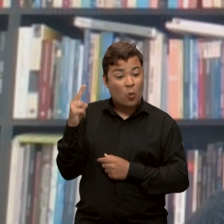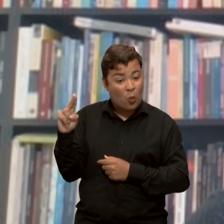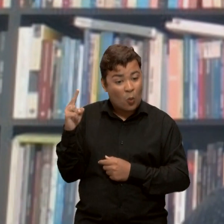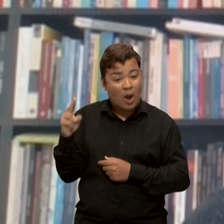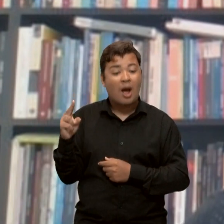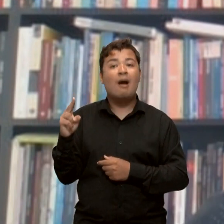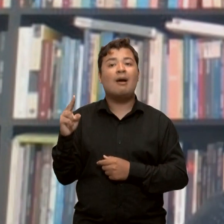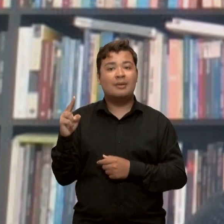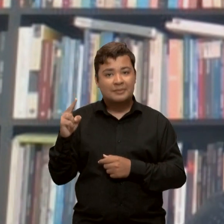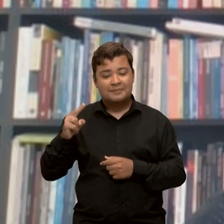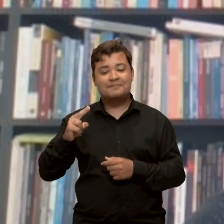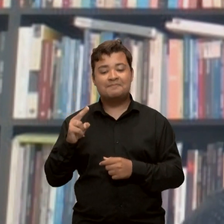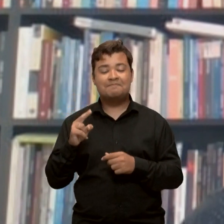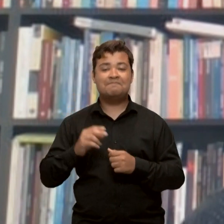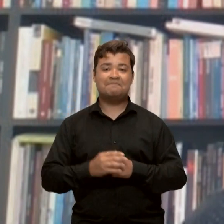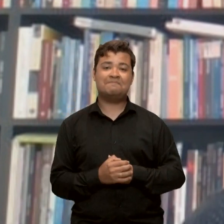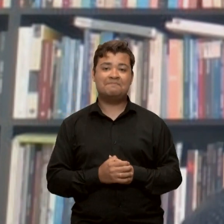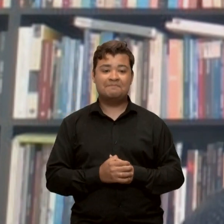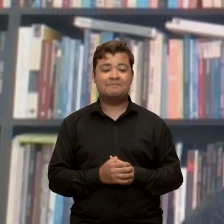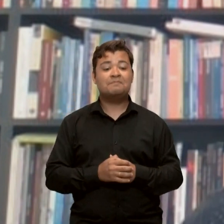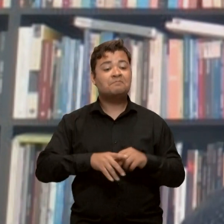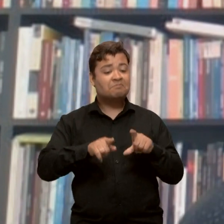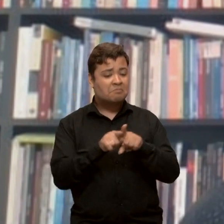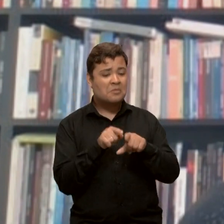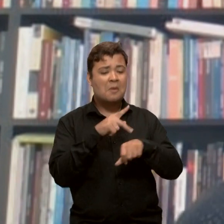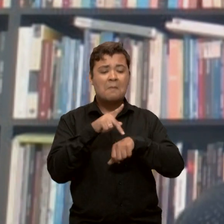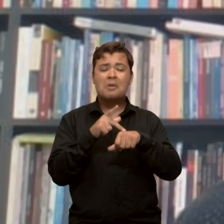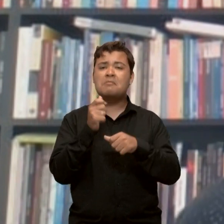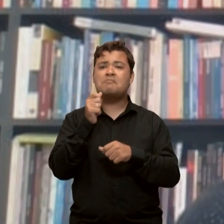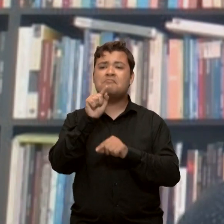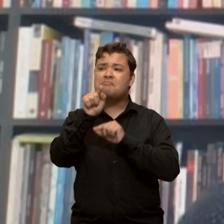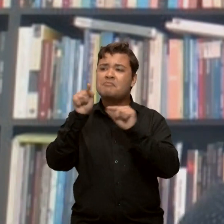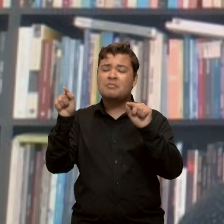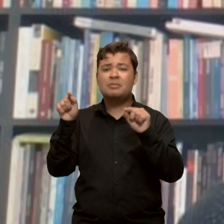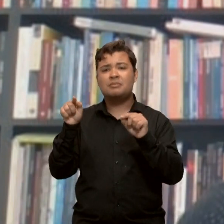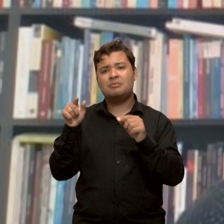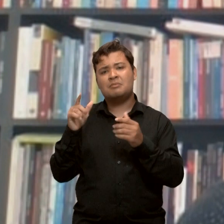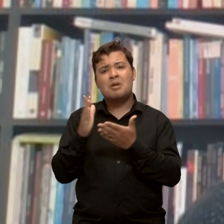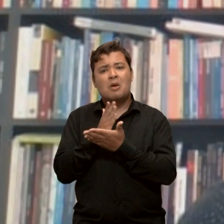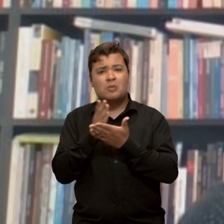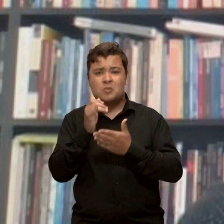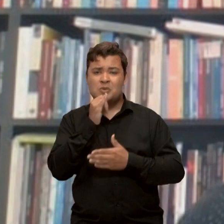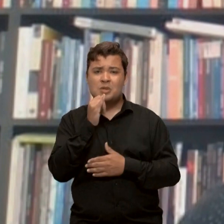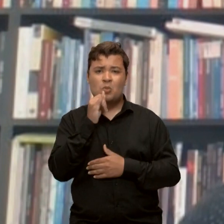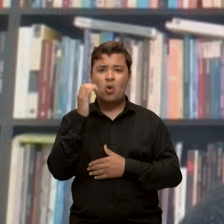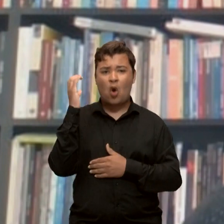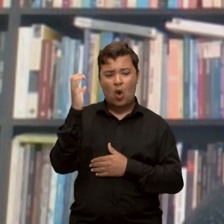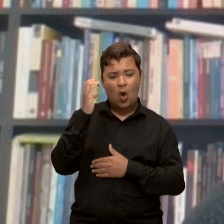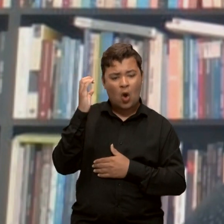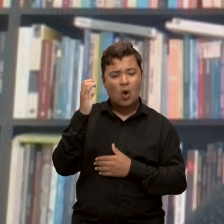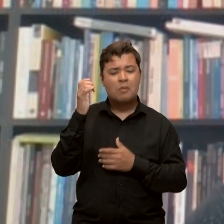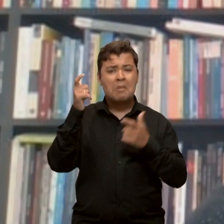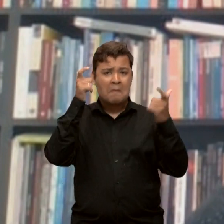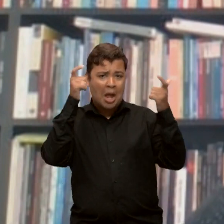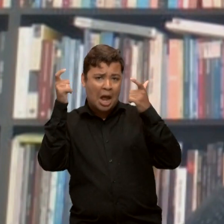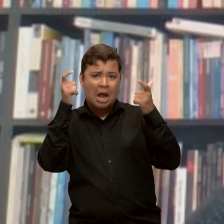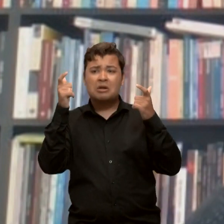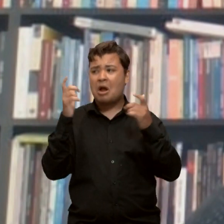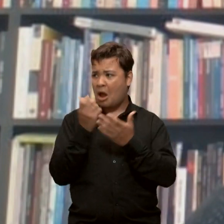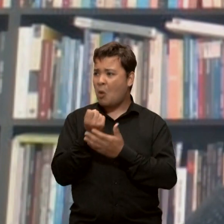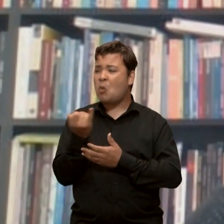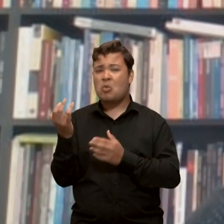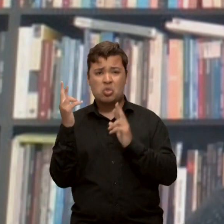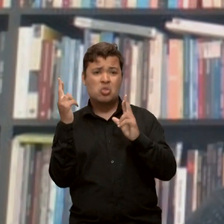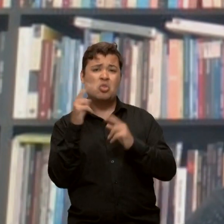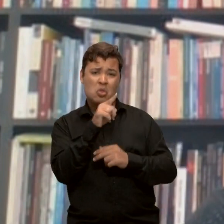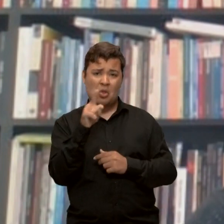Brasil, né? Para os brasileiros, e em alguns outros países um pouco menos, como Colômbia e México. Então isso ocorre. Então